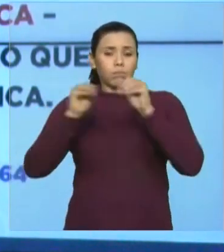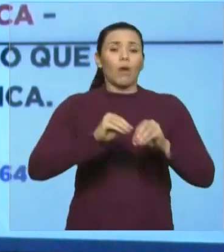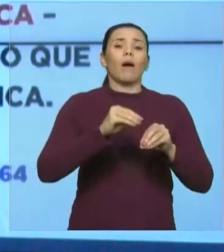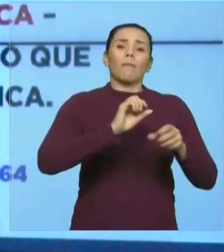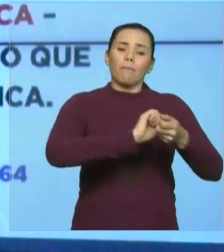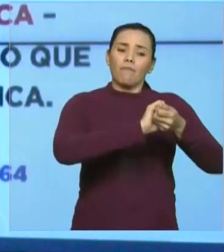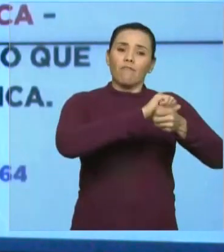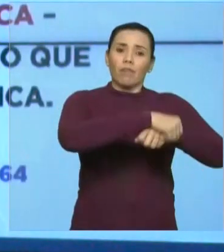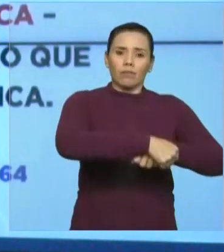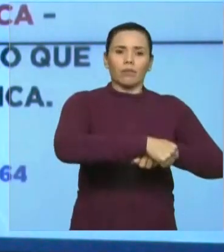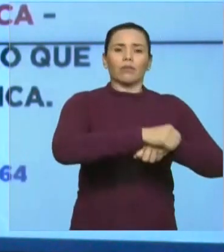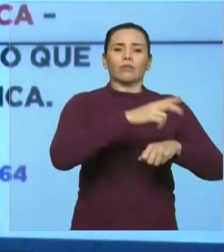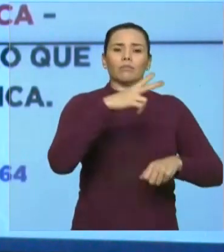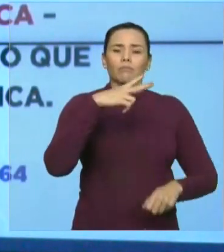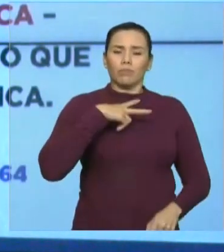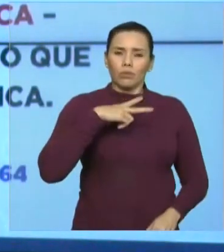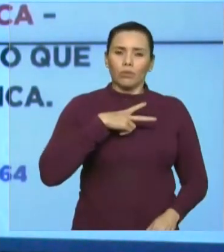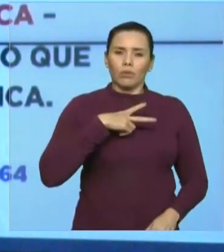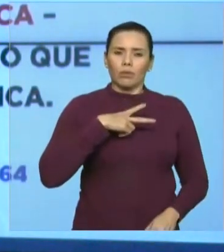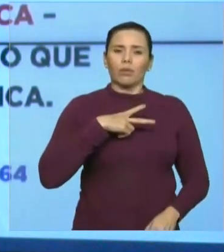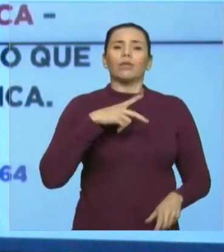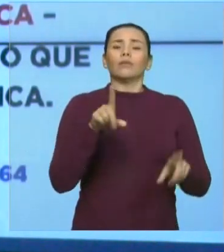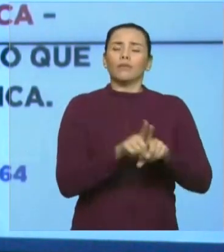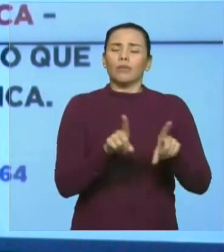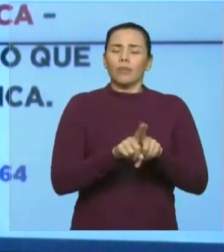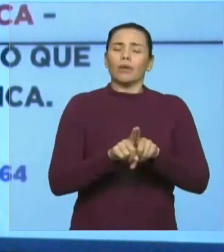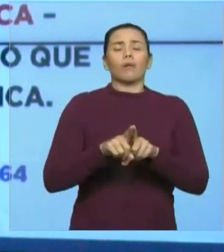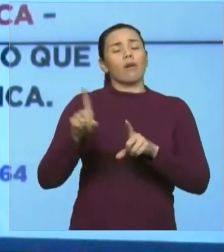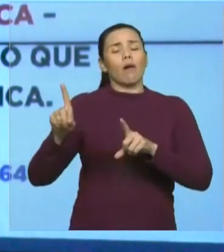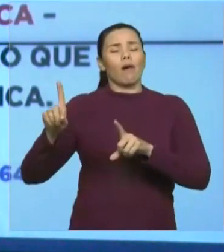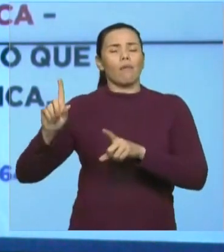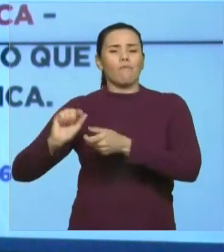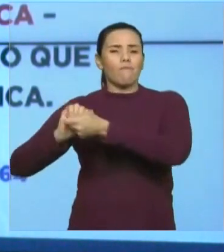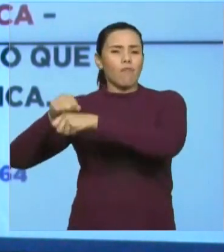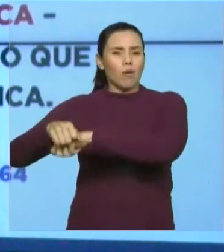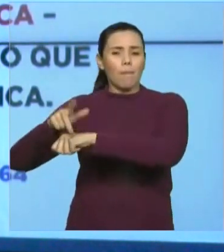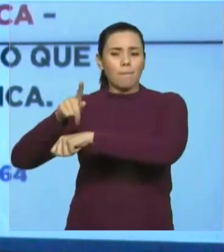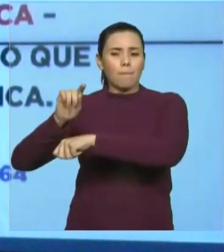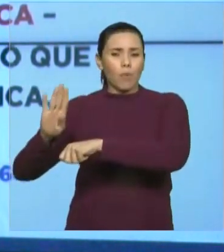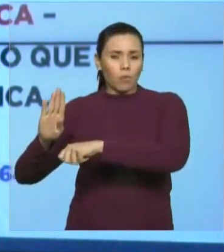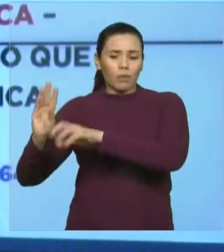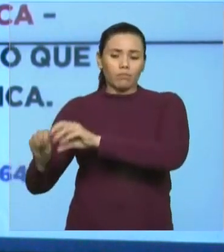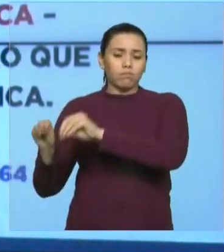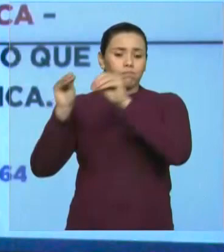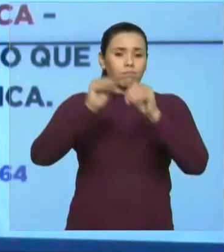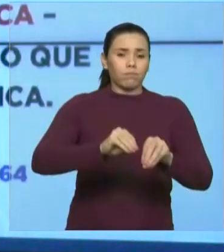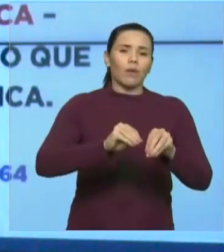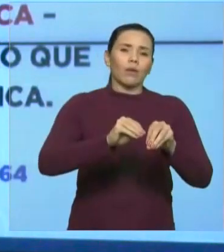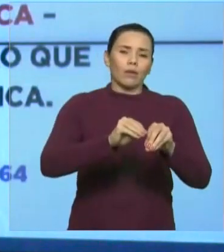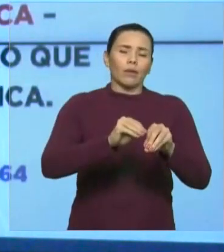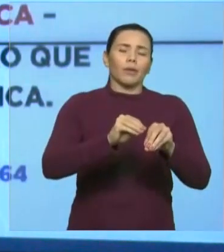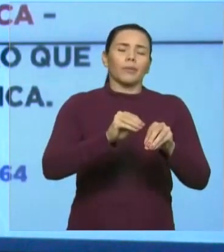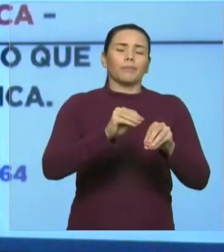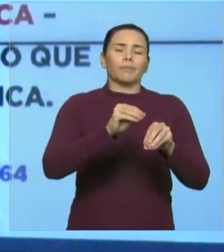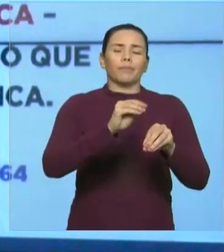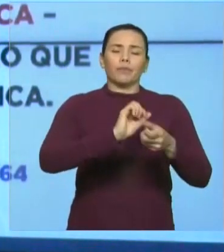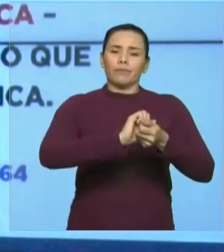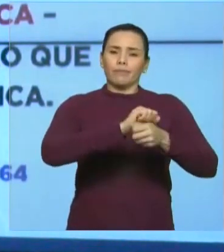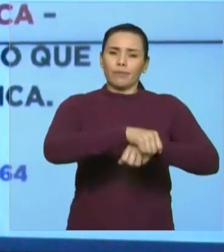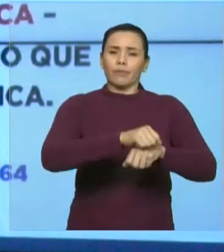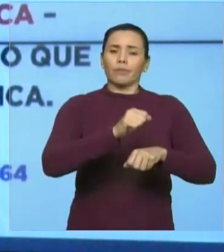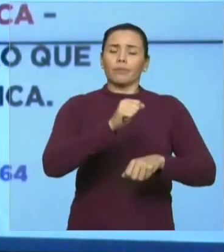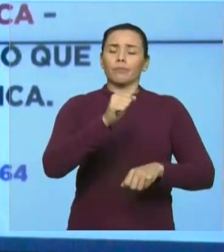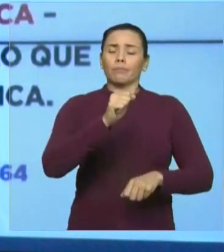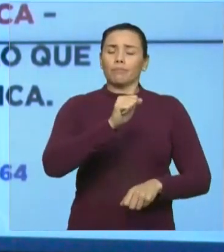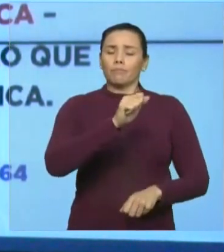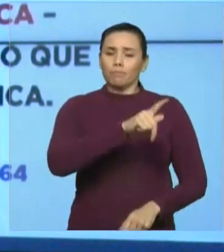inconstitucional e nos preocupa quando 17 liminares são julgadas favoravelmente em face de